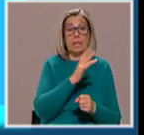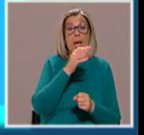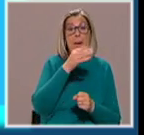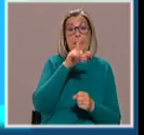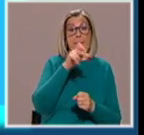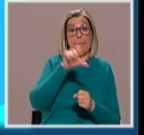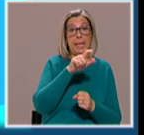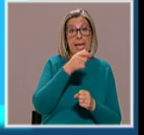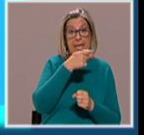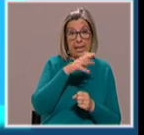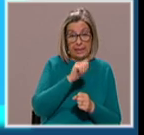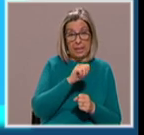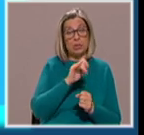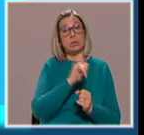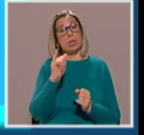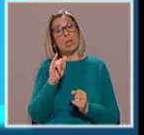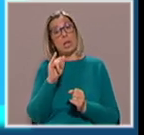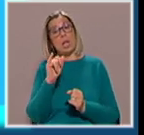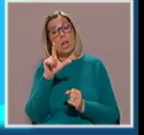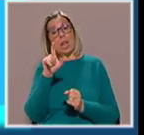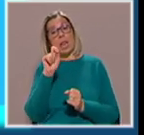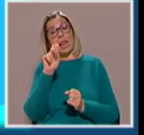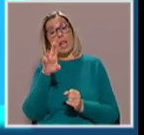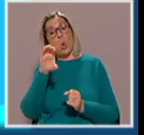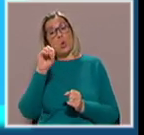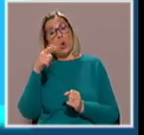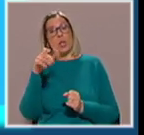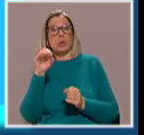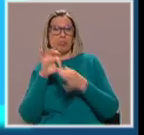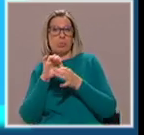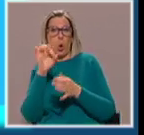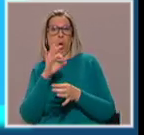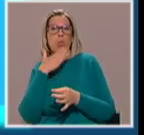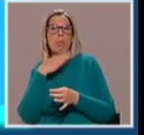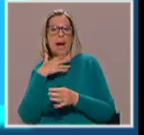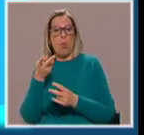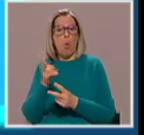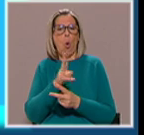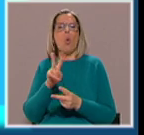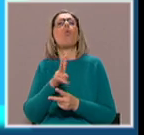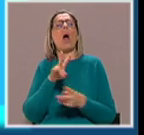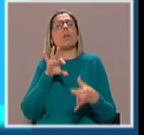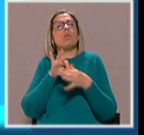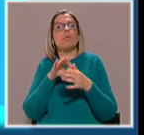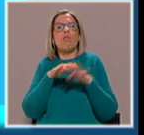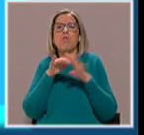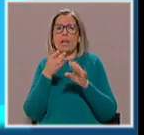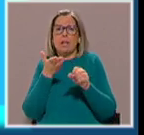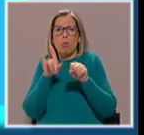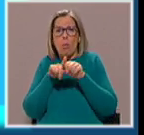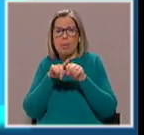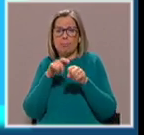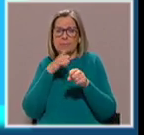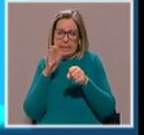lado direito temos outra vez um leucócito, ou glóbulo branco. Qual é que vocês acham que será que participa na coagulação?